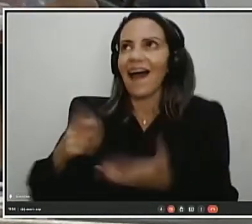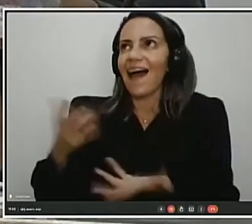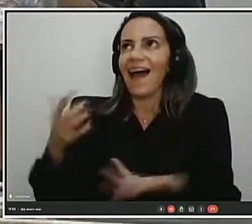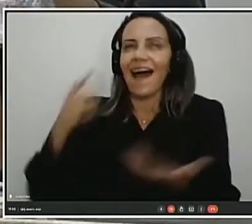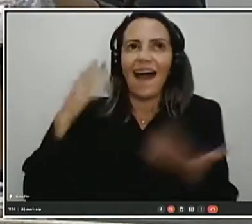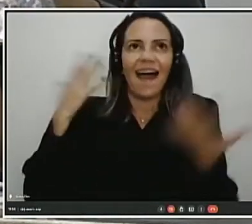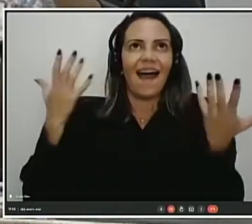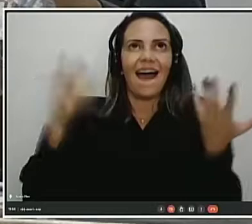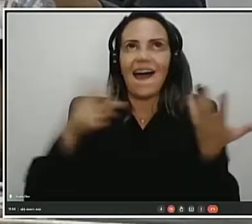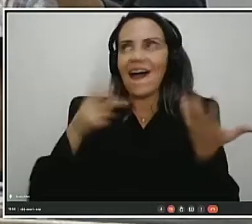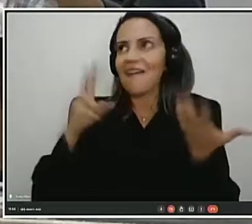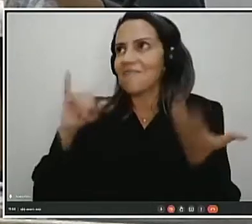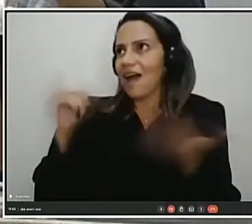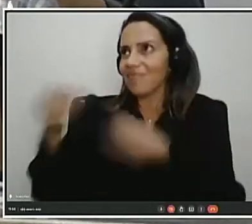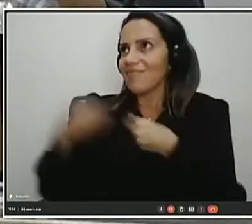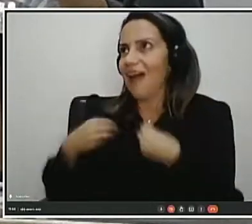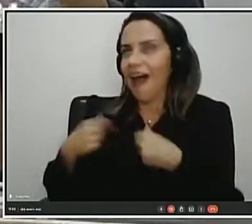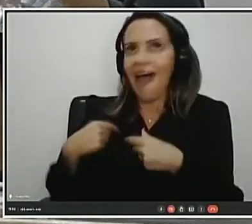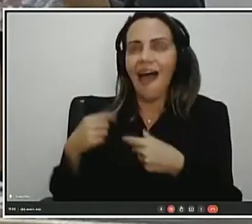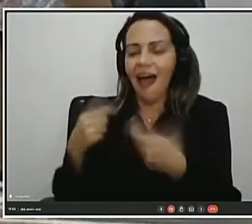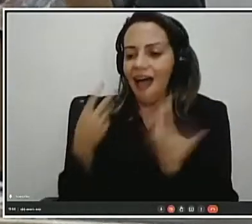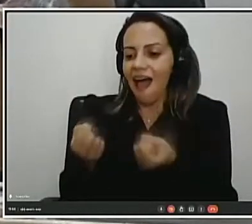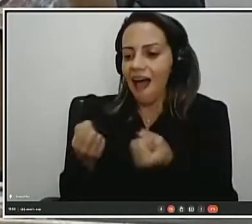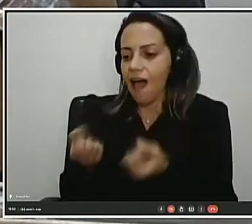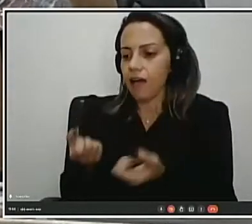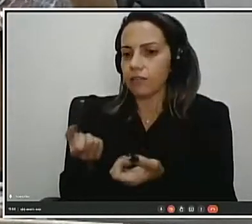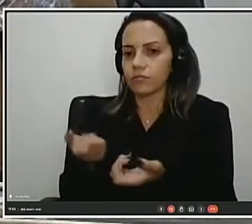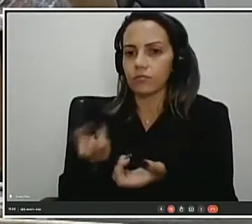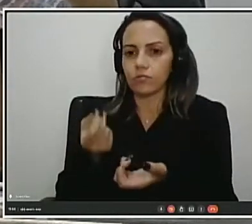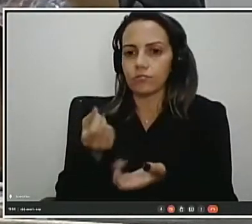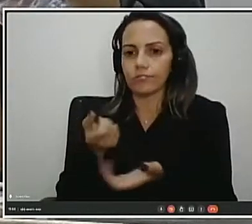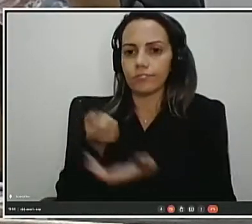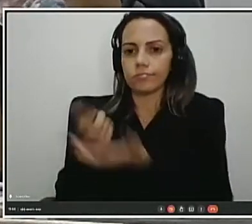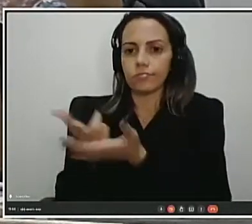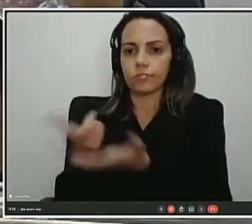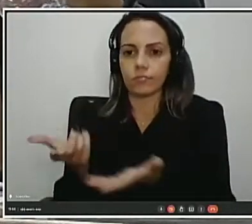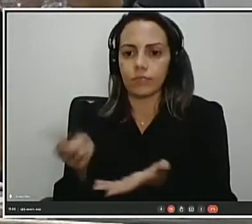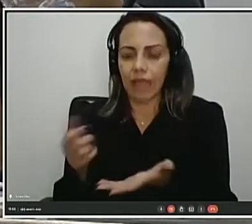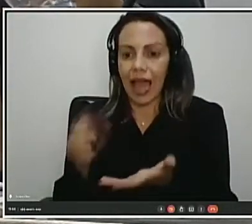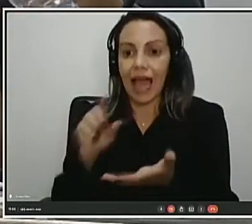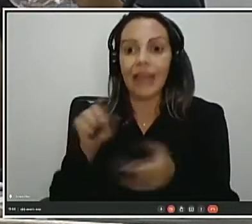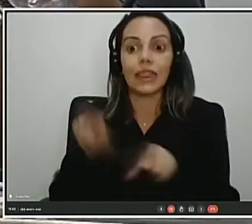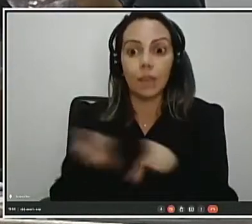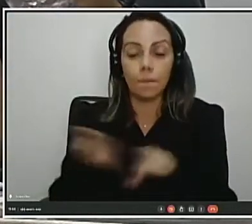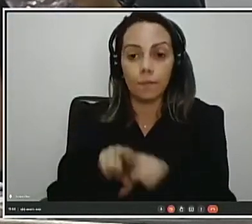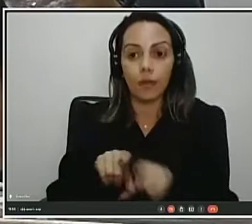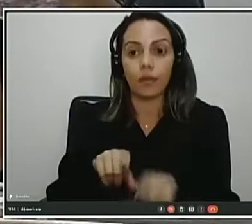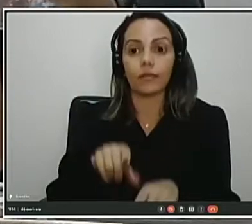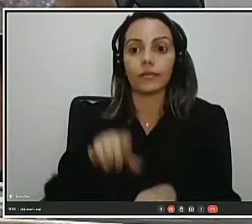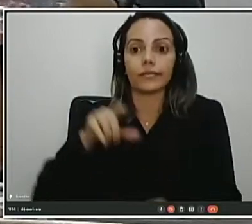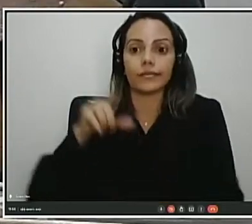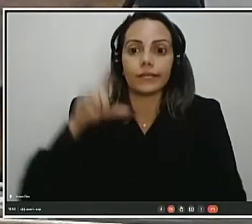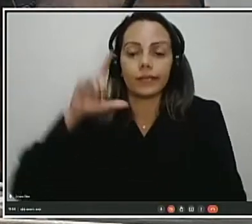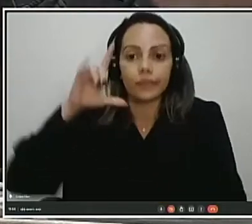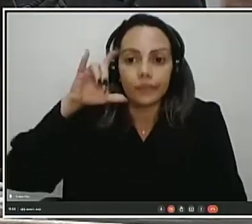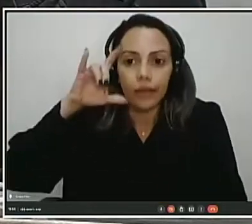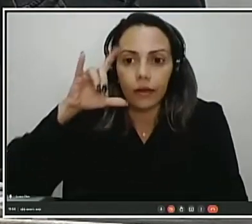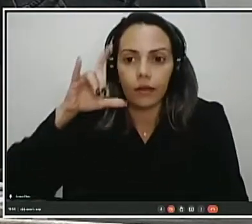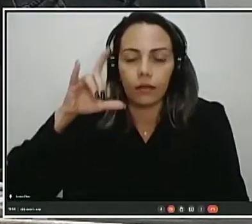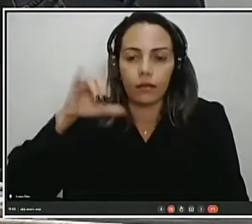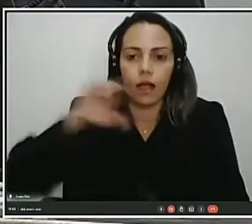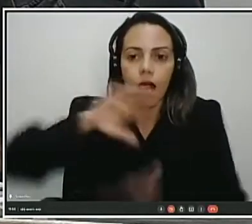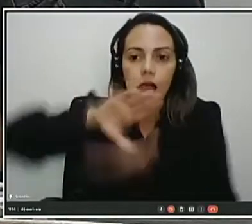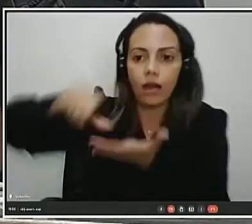escuta de pessoas que tiveram agora até o Instagram está sendo hackeado e colocando coisas para